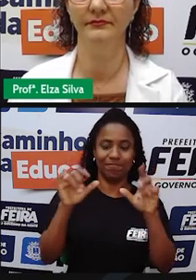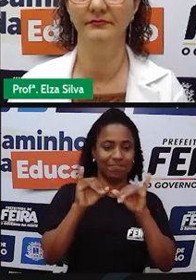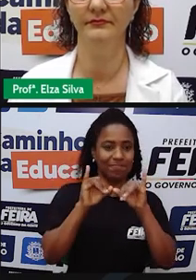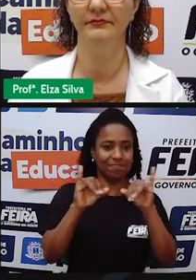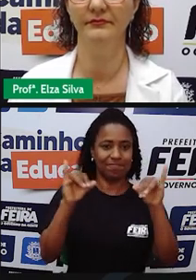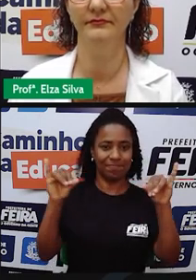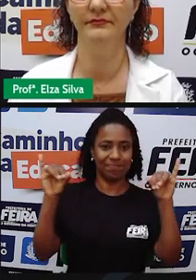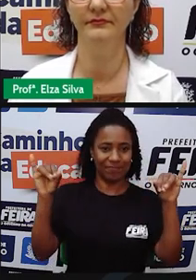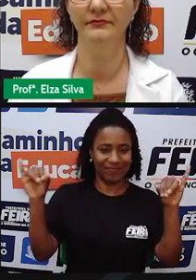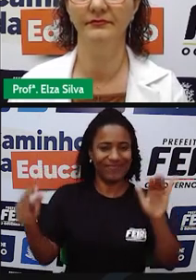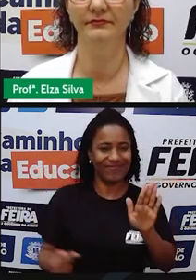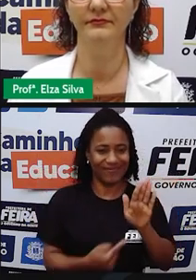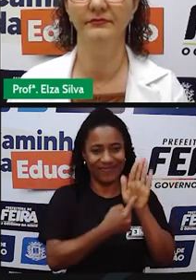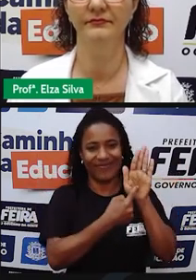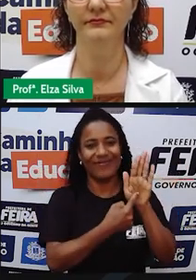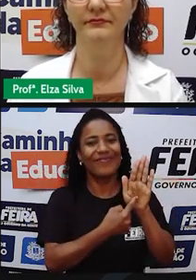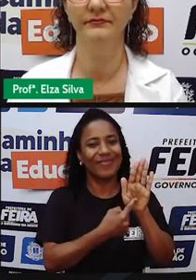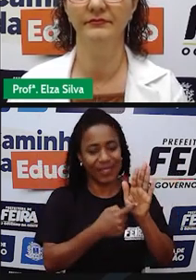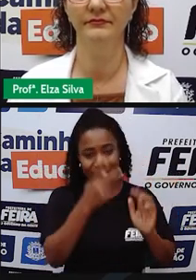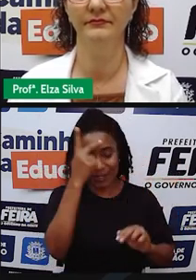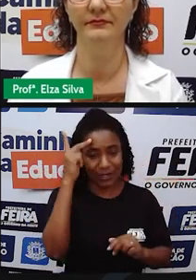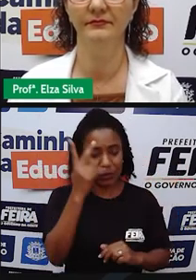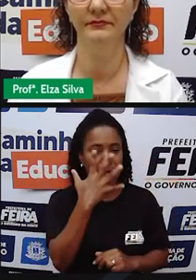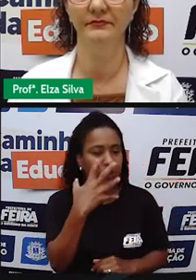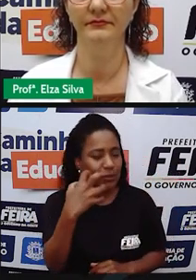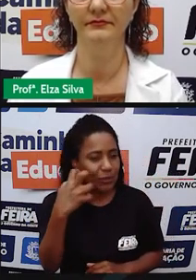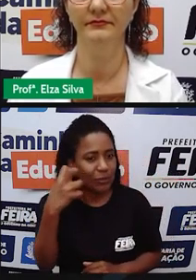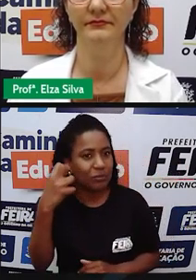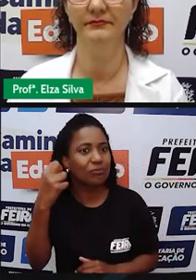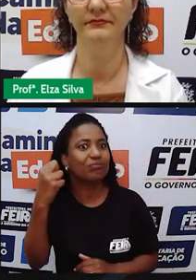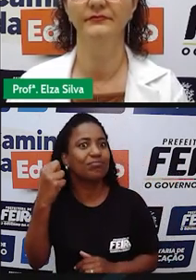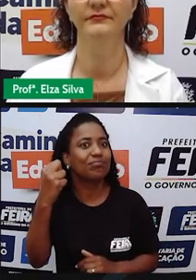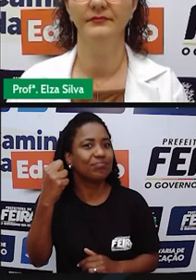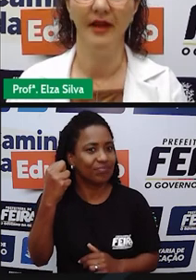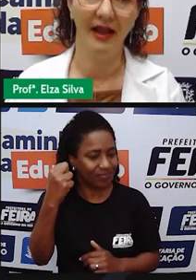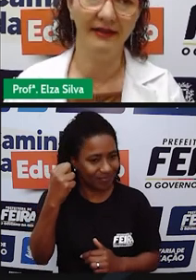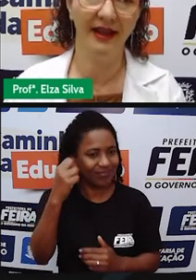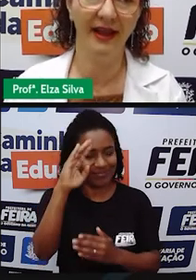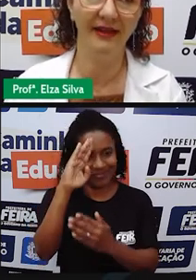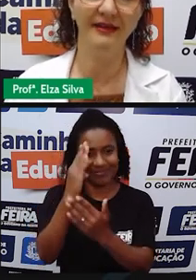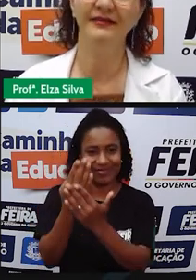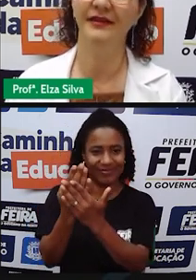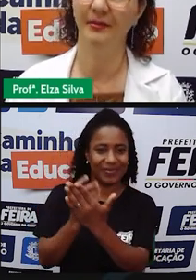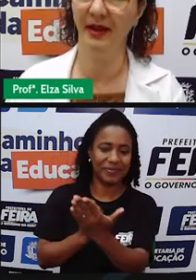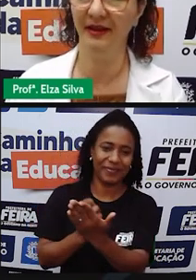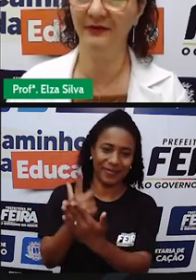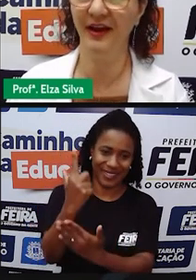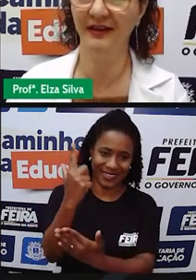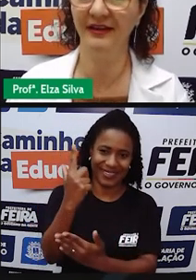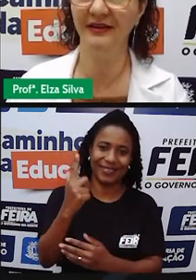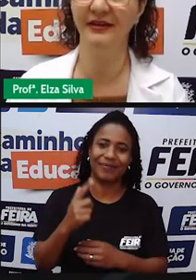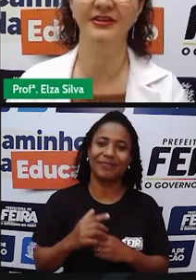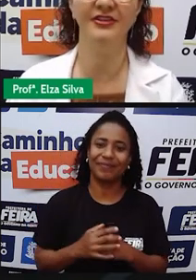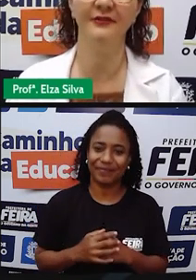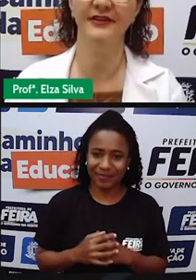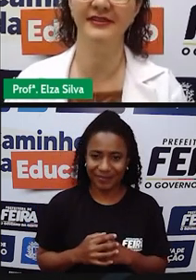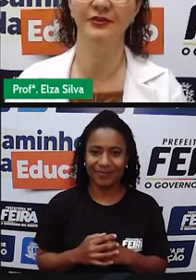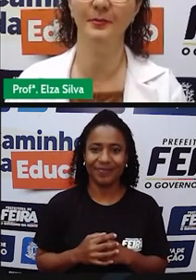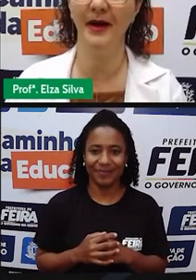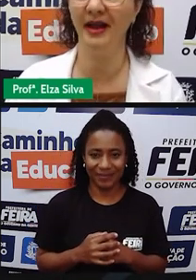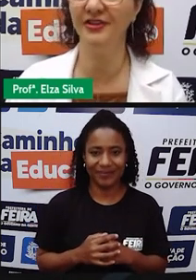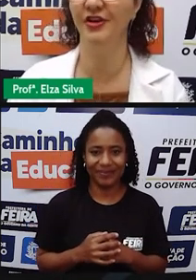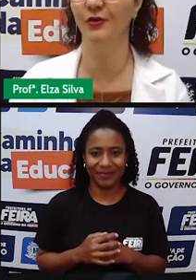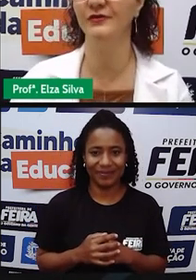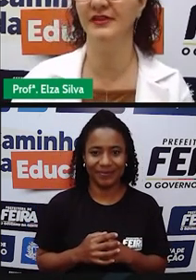para convencer o interlocutor a adotar essa ideia. A ideia da Black Friday, que está